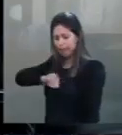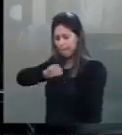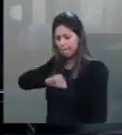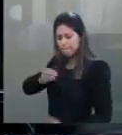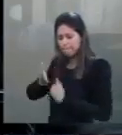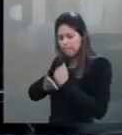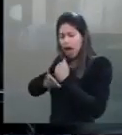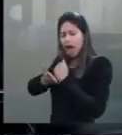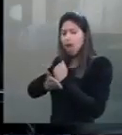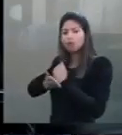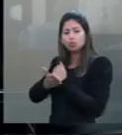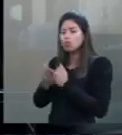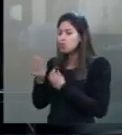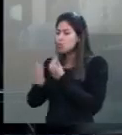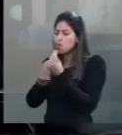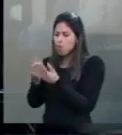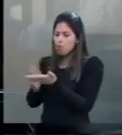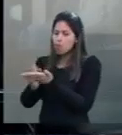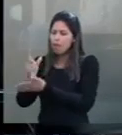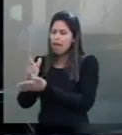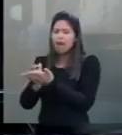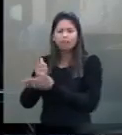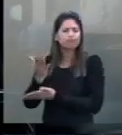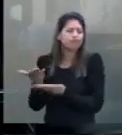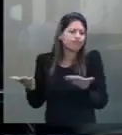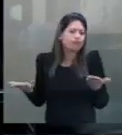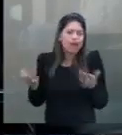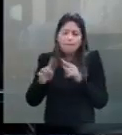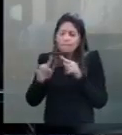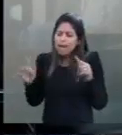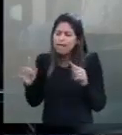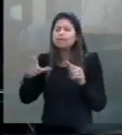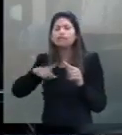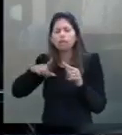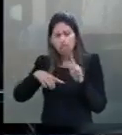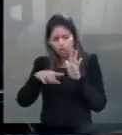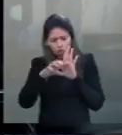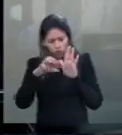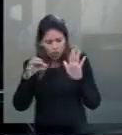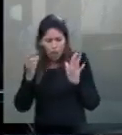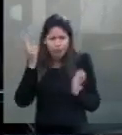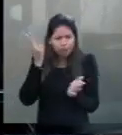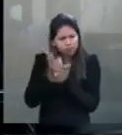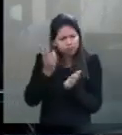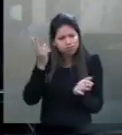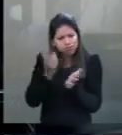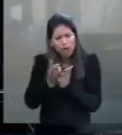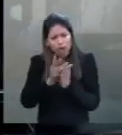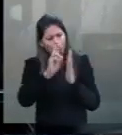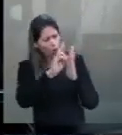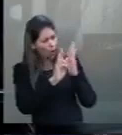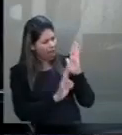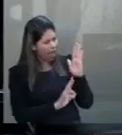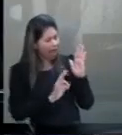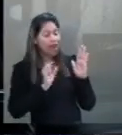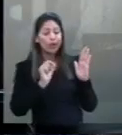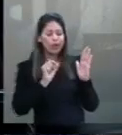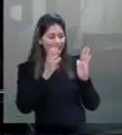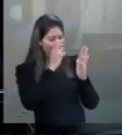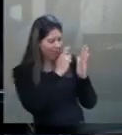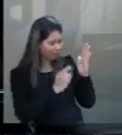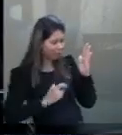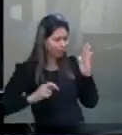básico para sustentar a sua família. Há de se destacar que são frequentes os relatos das fiscalizações